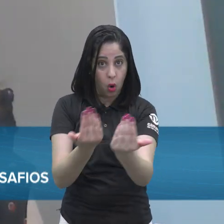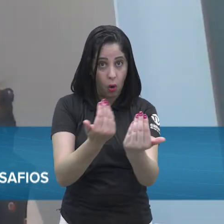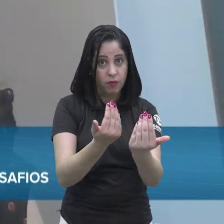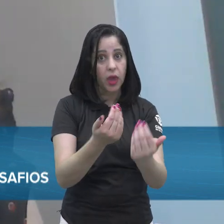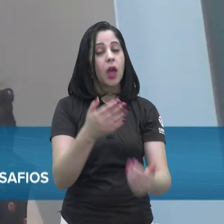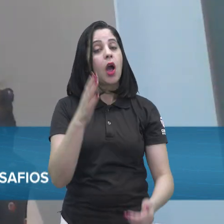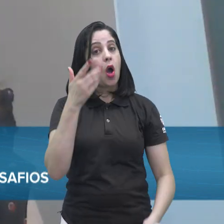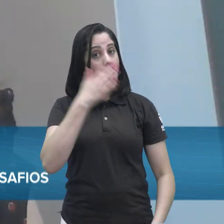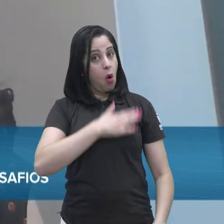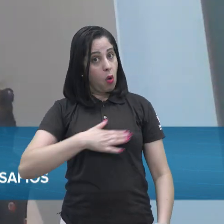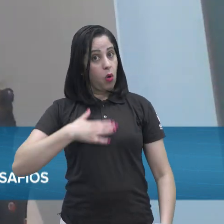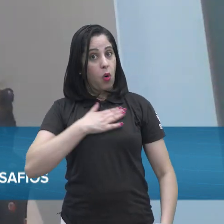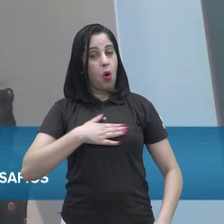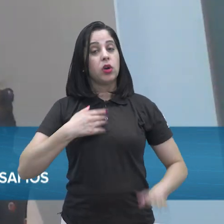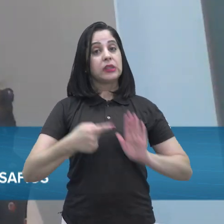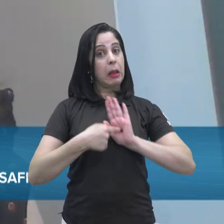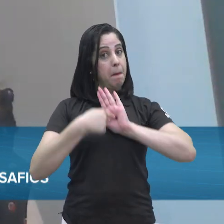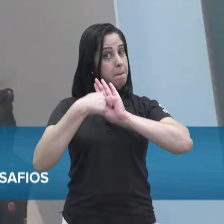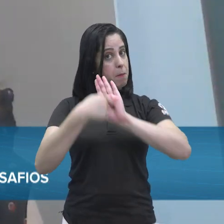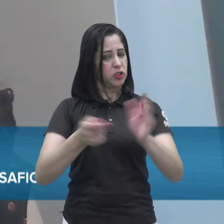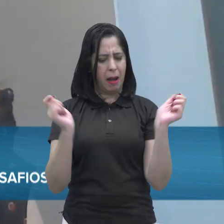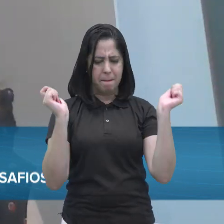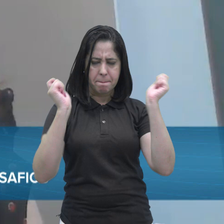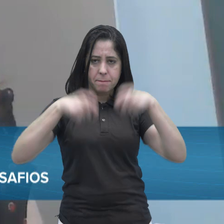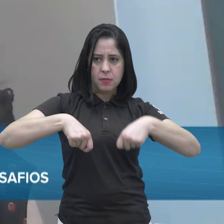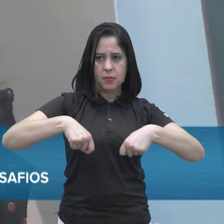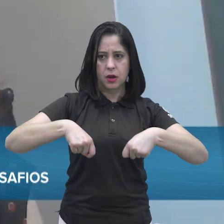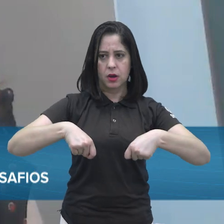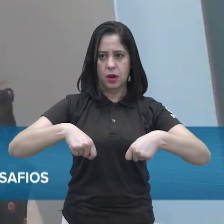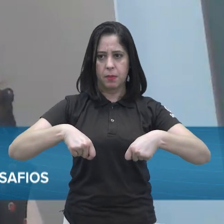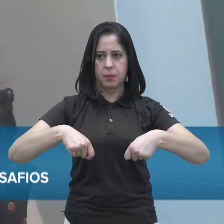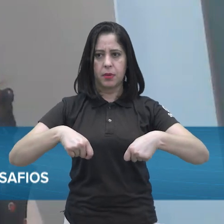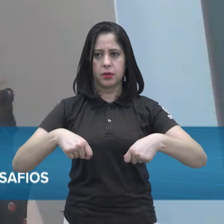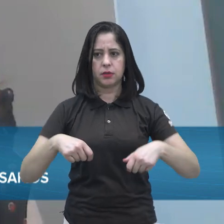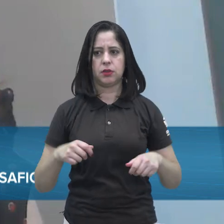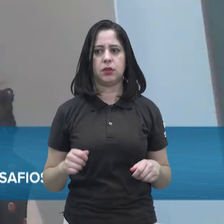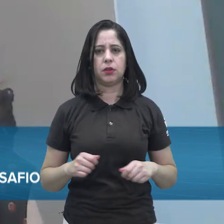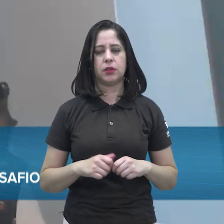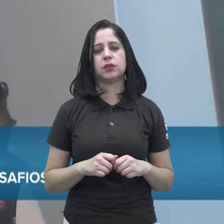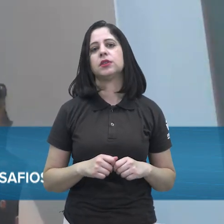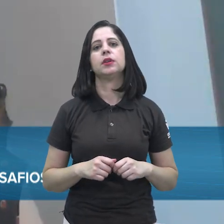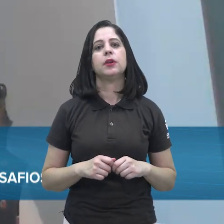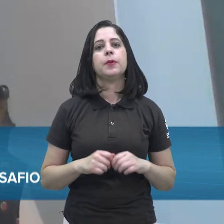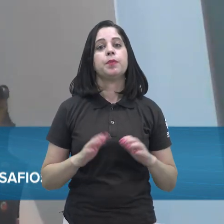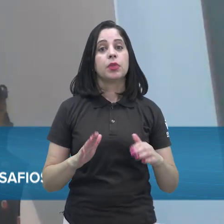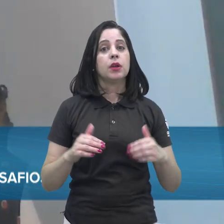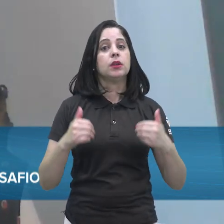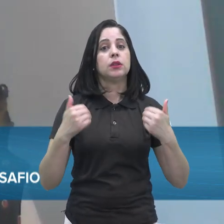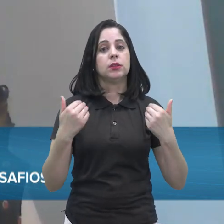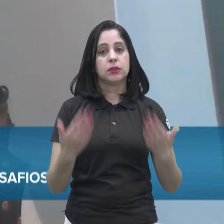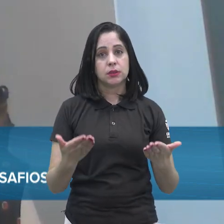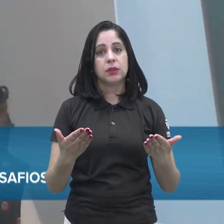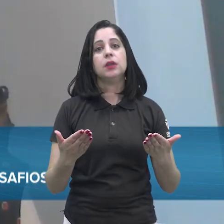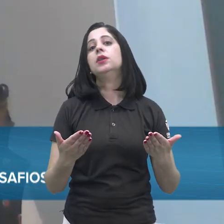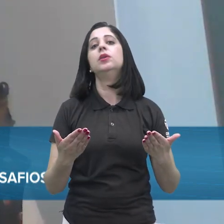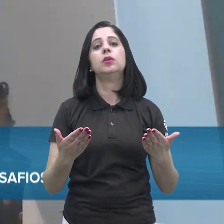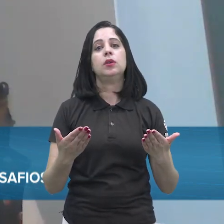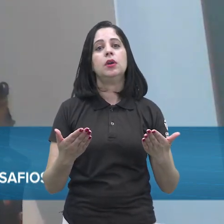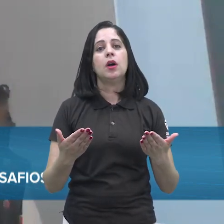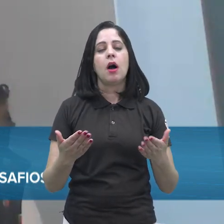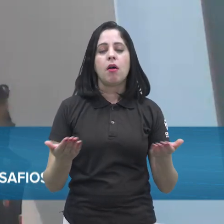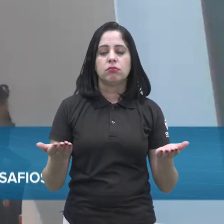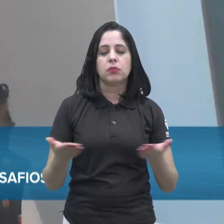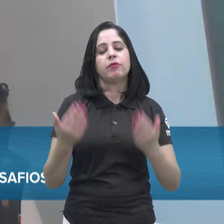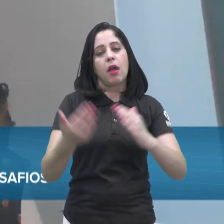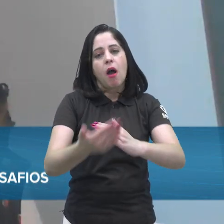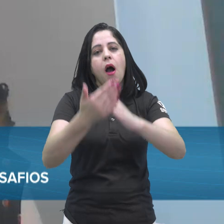mostrar resultado. Então, são possibilidades aí de trazer variedades de benefícios que vão